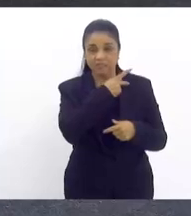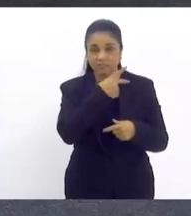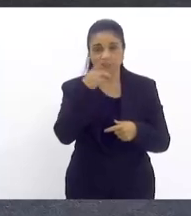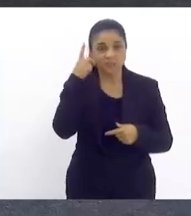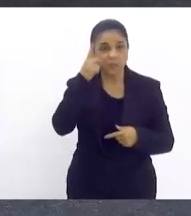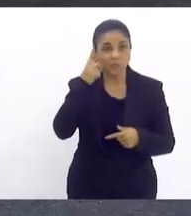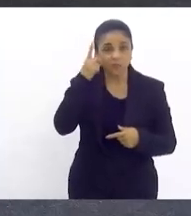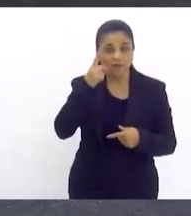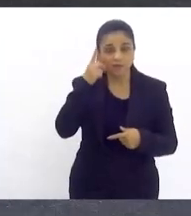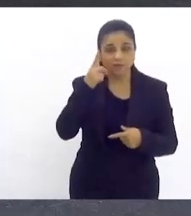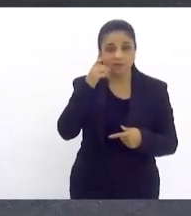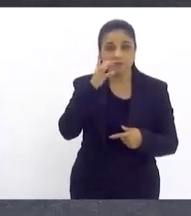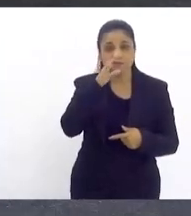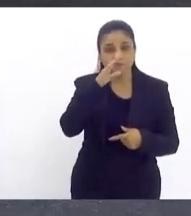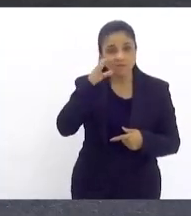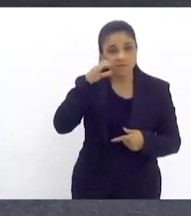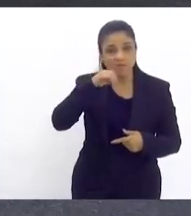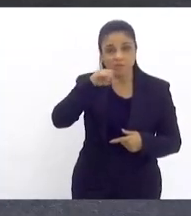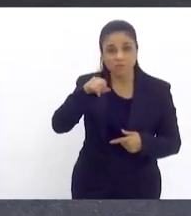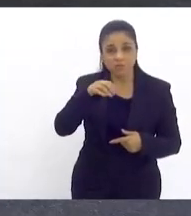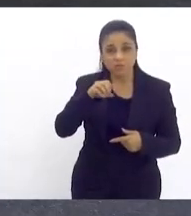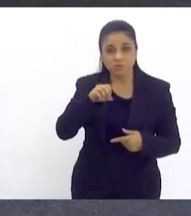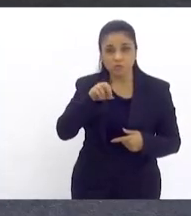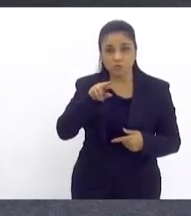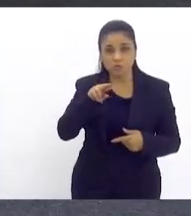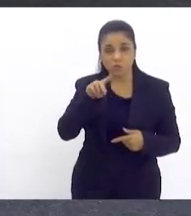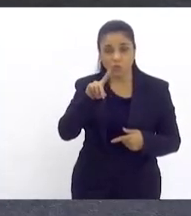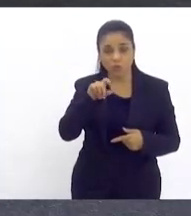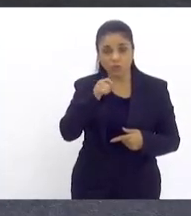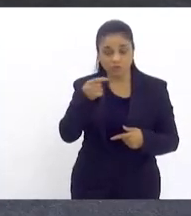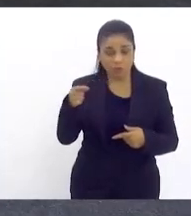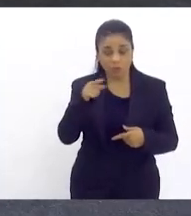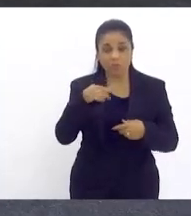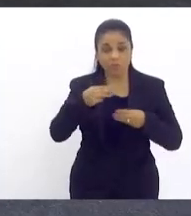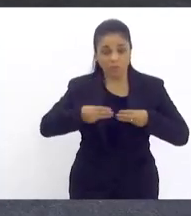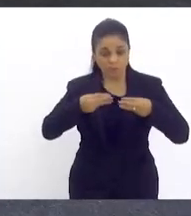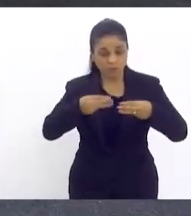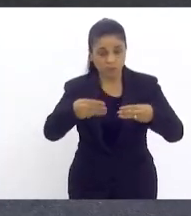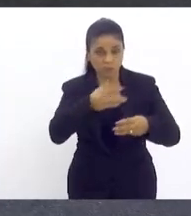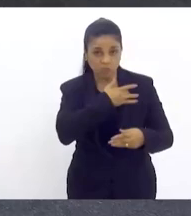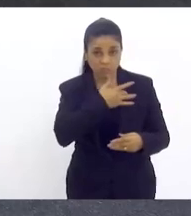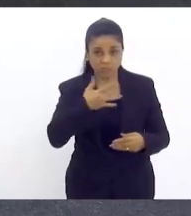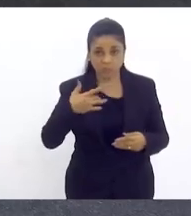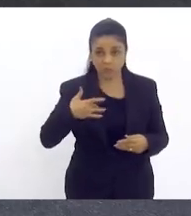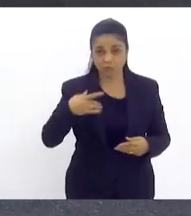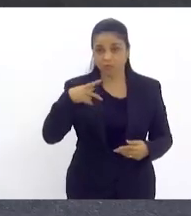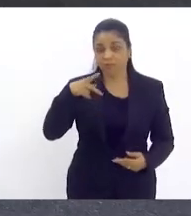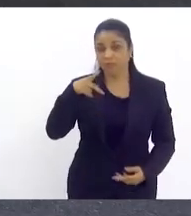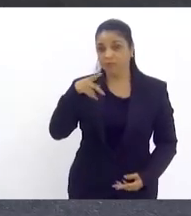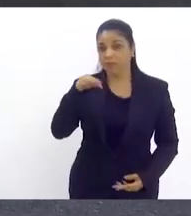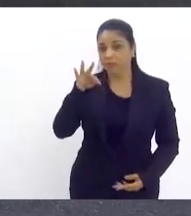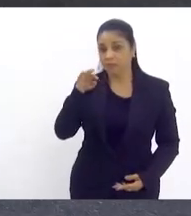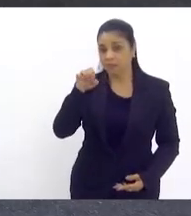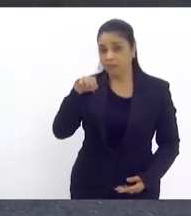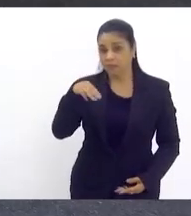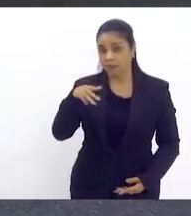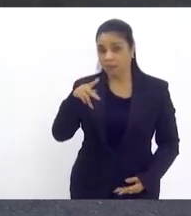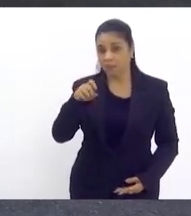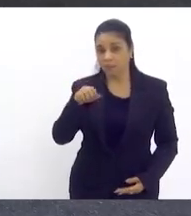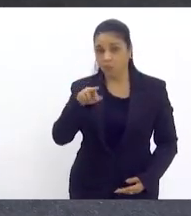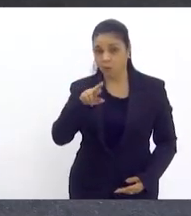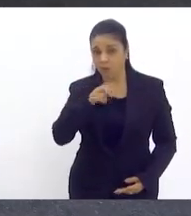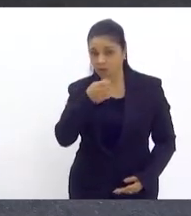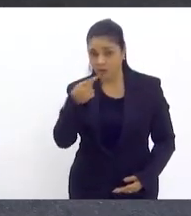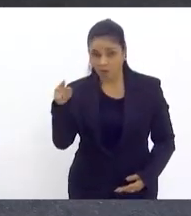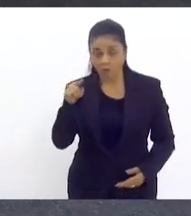Célia Jordão a sugestão do então ministro da saúde o ministro temporão é que esta casa e a partir